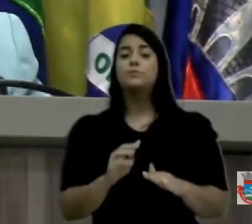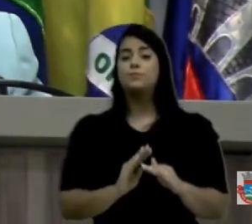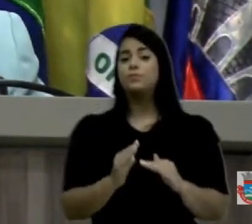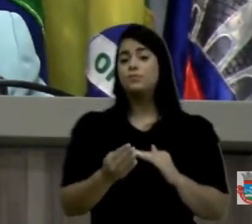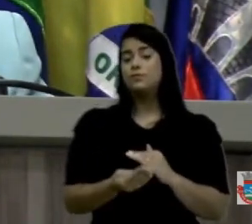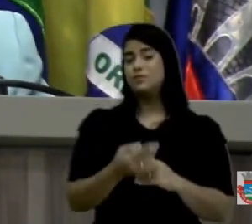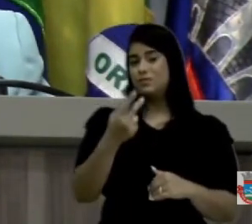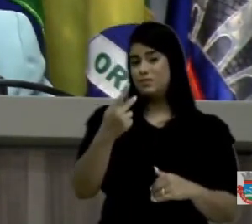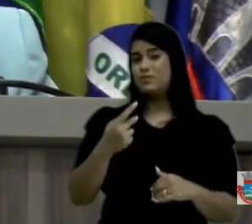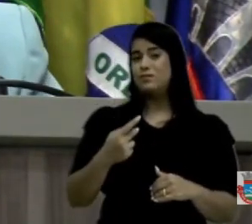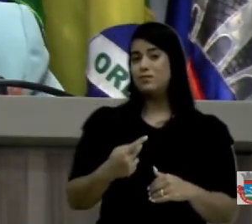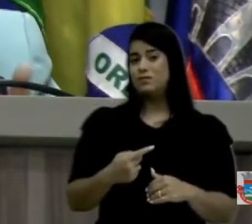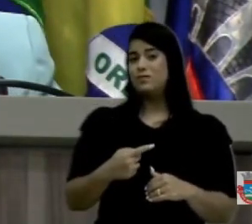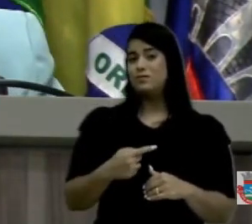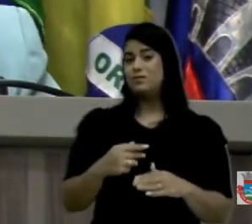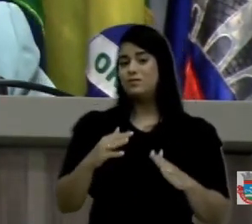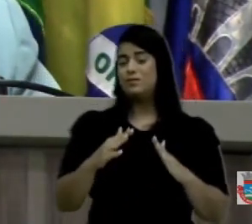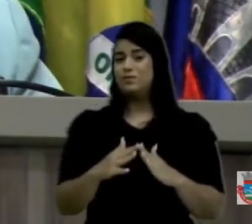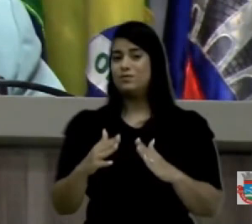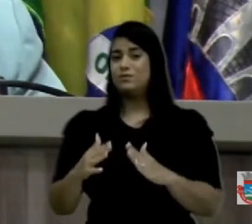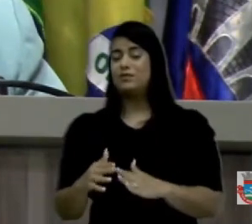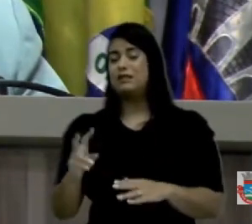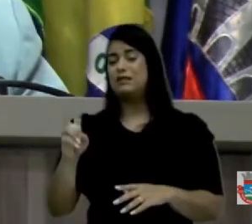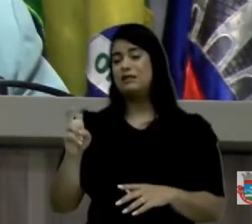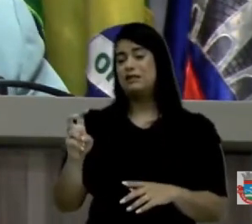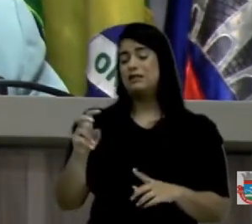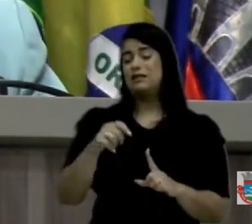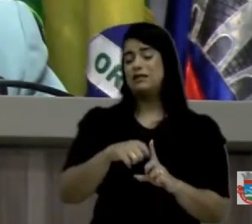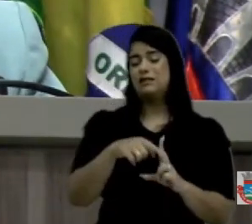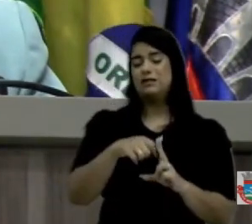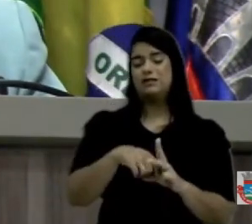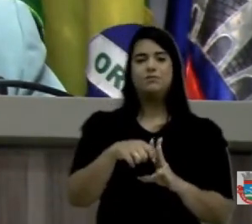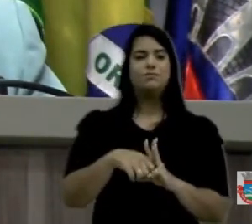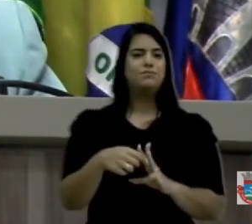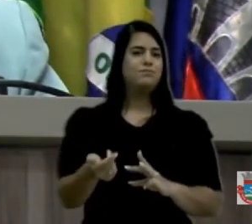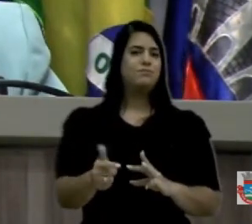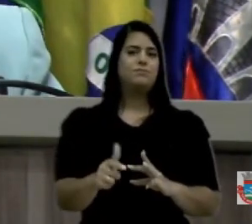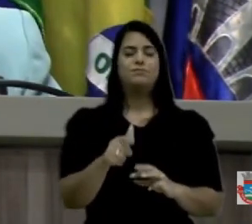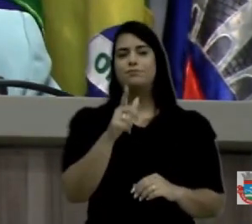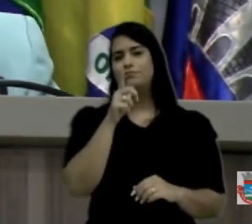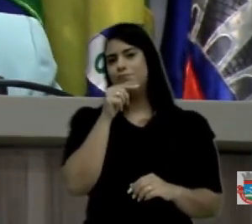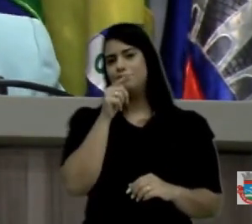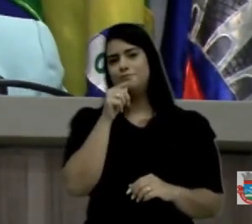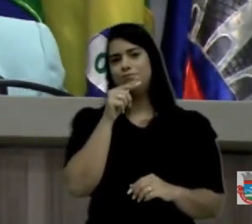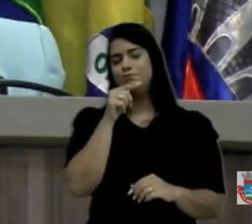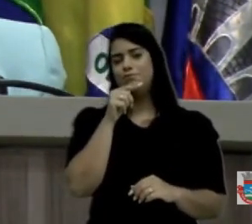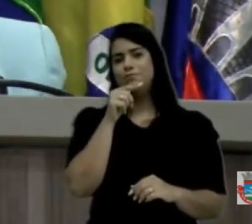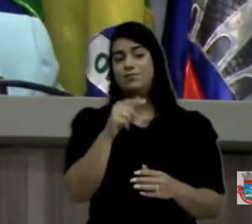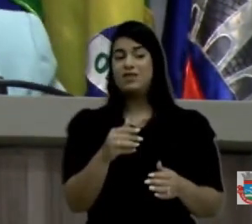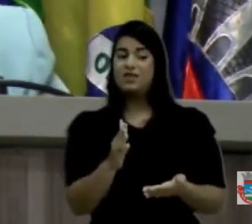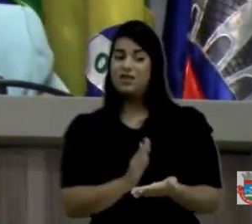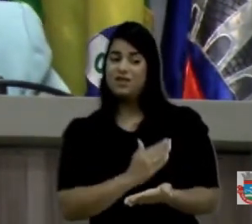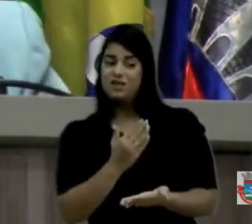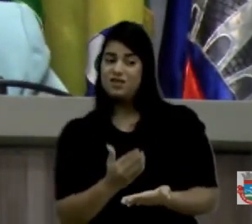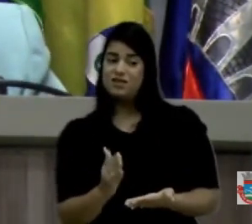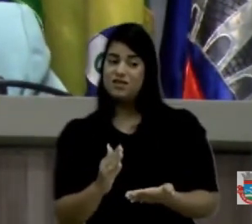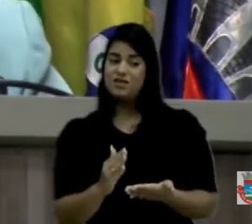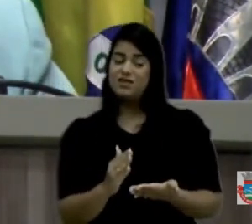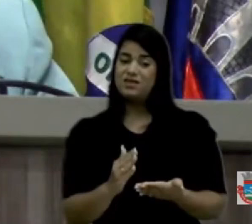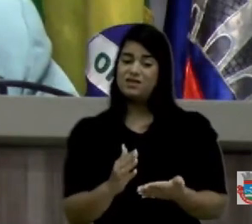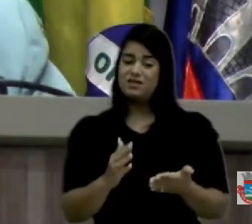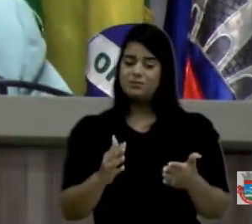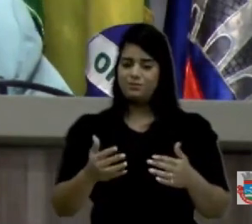Jesus menino de Praga C meses que não chega água ali é onde eu moro às vezes chega na parte baixa da